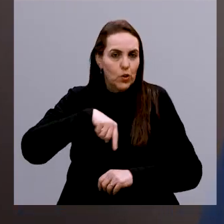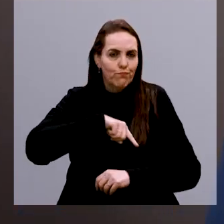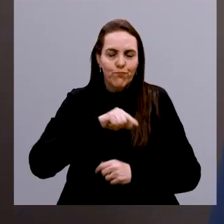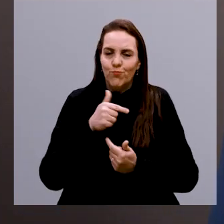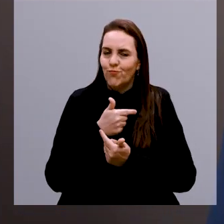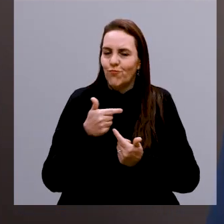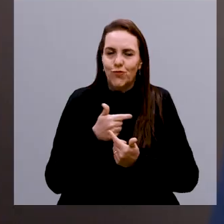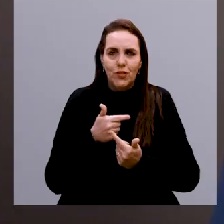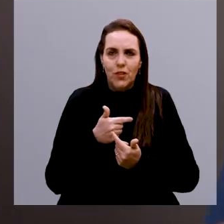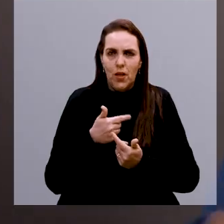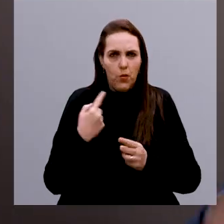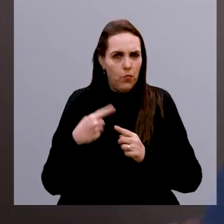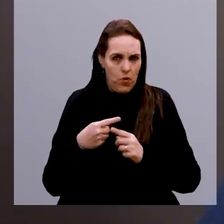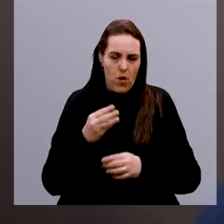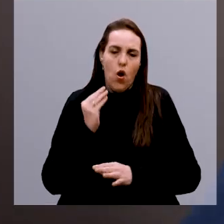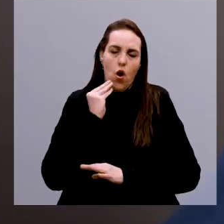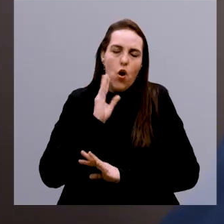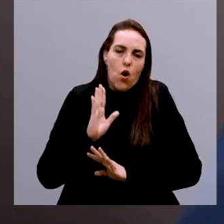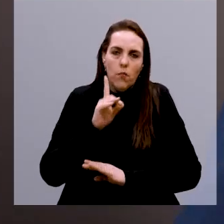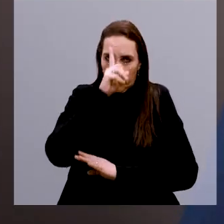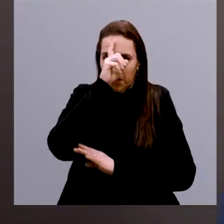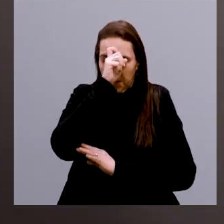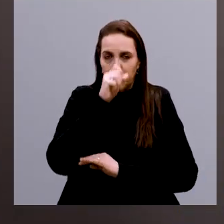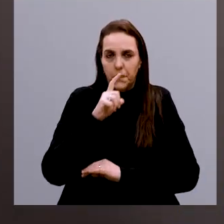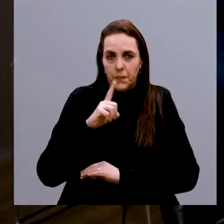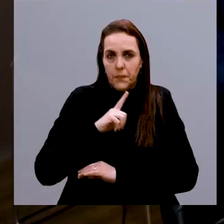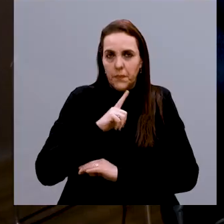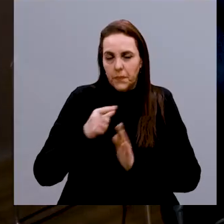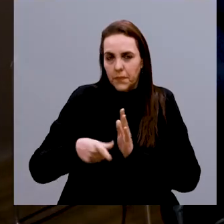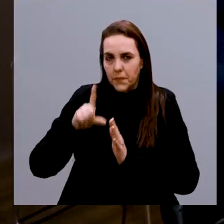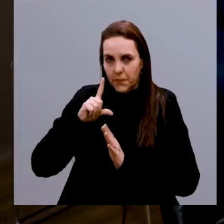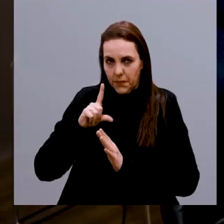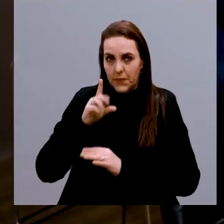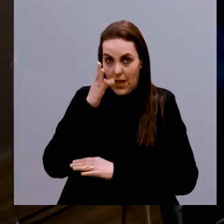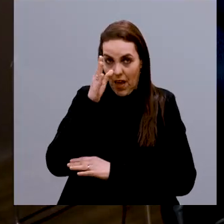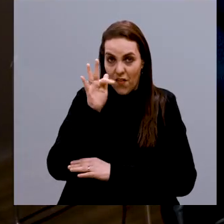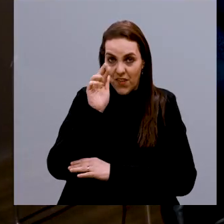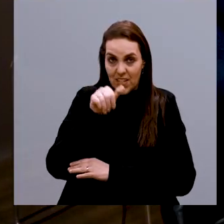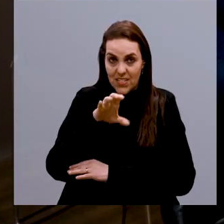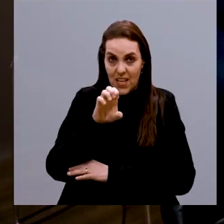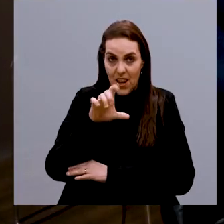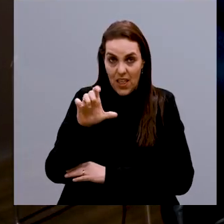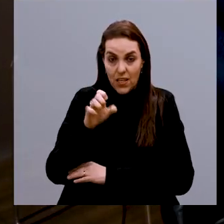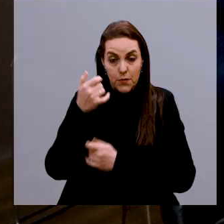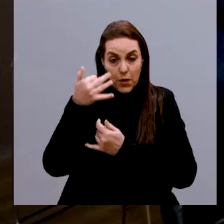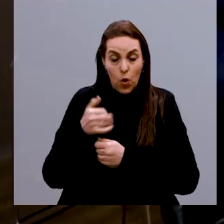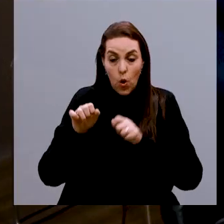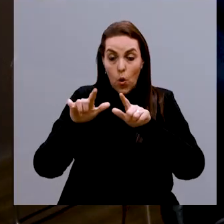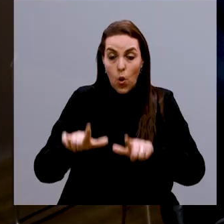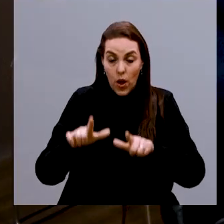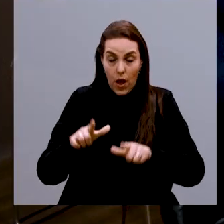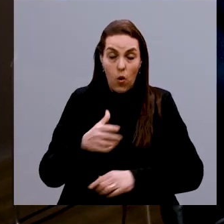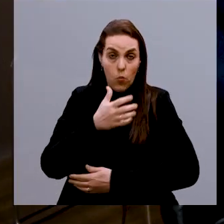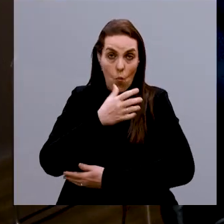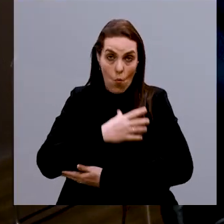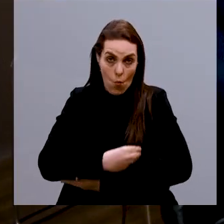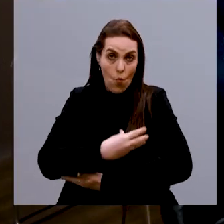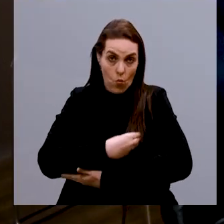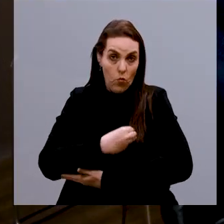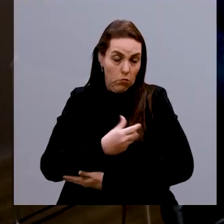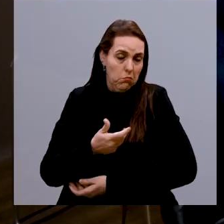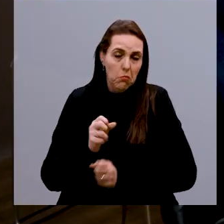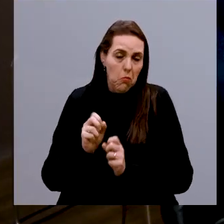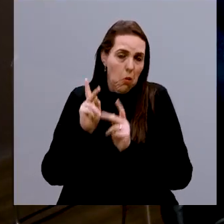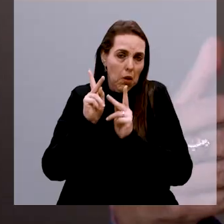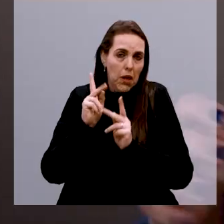não tínhamos aqui, né? Porque, claro, os hospitais têm, antes até a Franciele falou sobre a questão do lactário, por exemplo. Os hospitais têm,